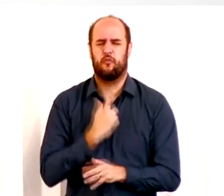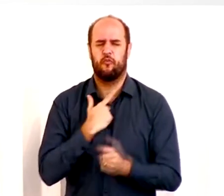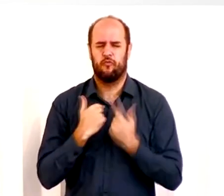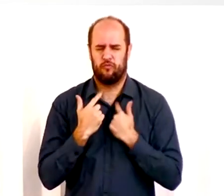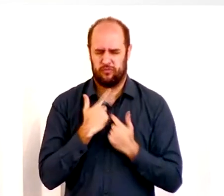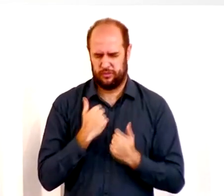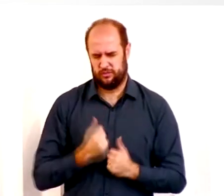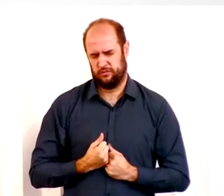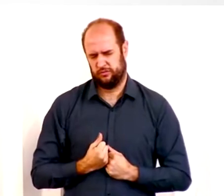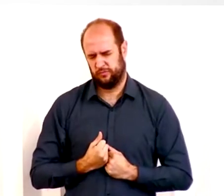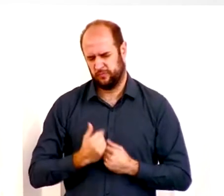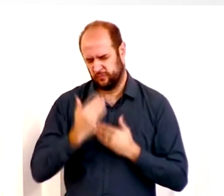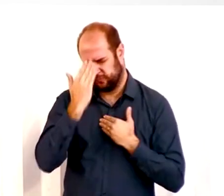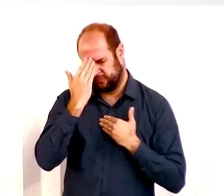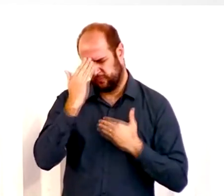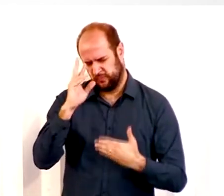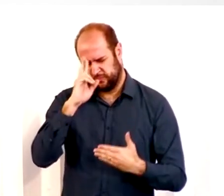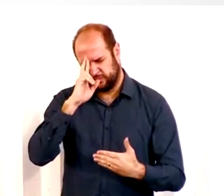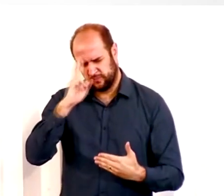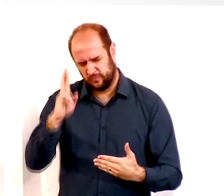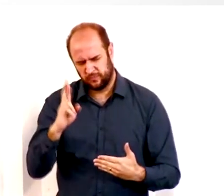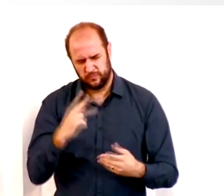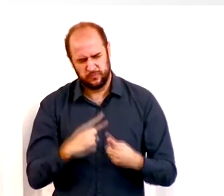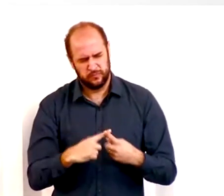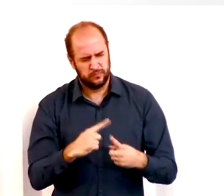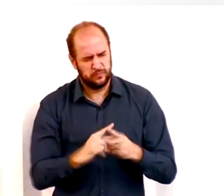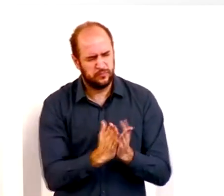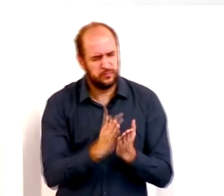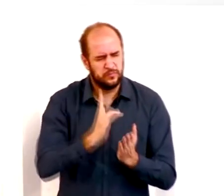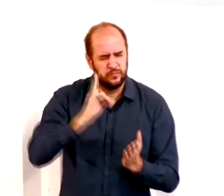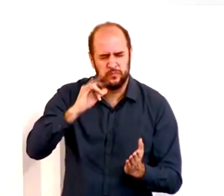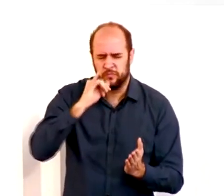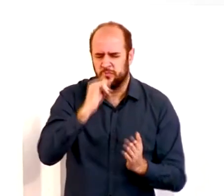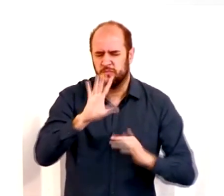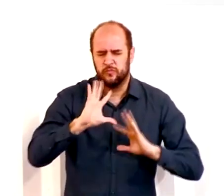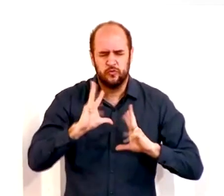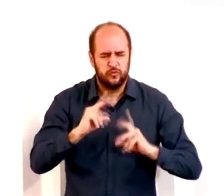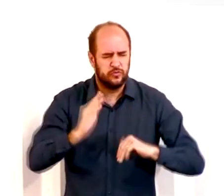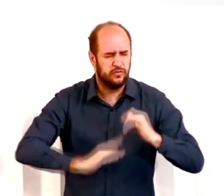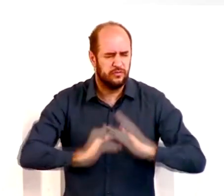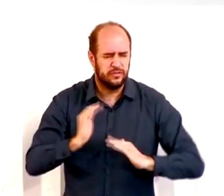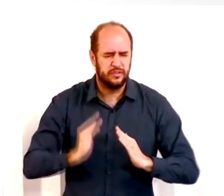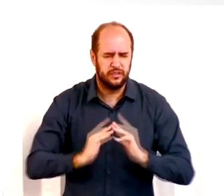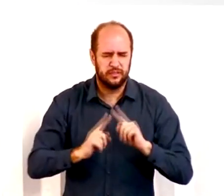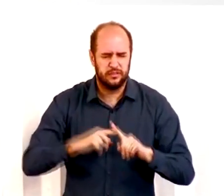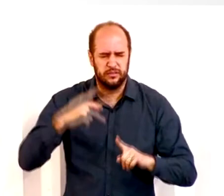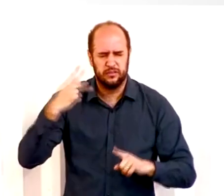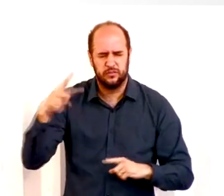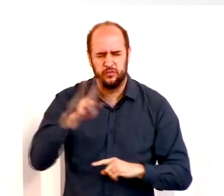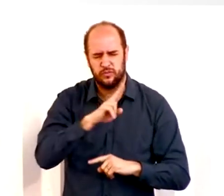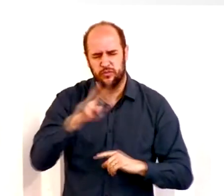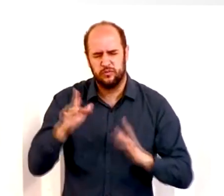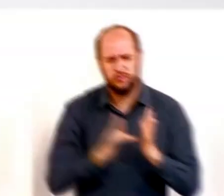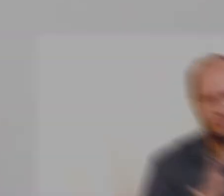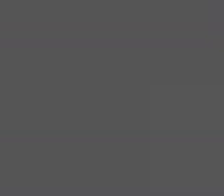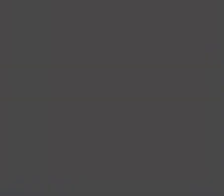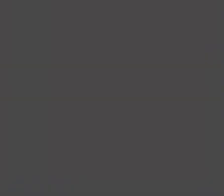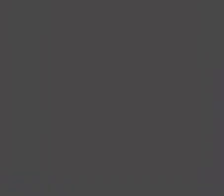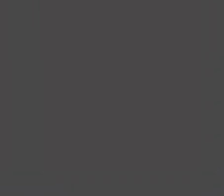vontade. Muito obrigado, Senhor, por isso, pela Tua palavra e pelo que o Senhor tem feito na vida da Tua igreja. Em nome de Jesus,